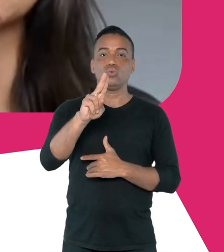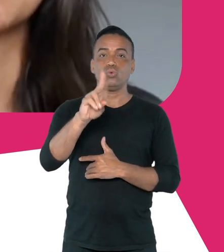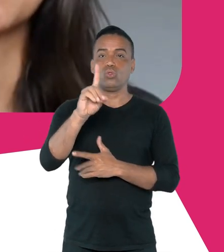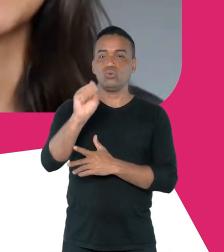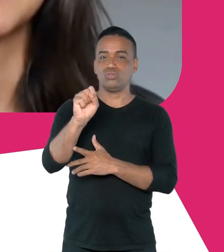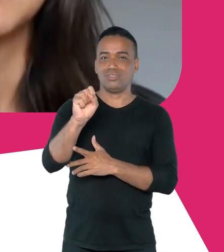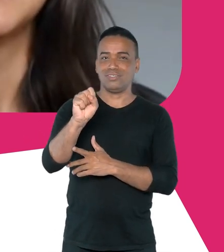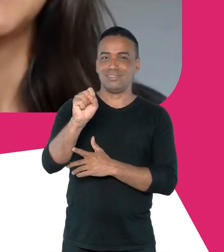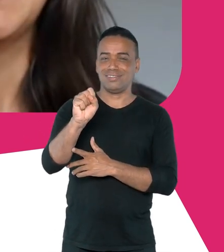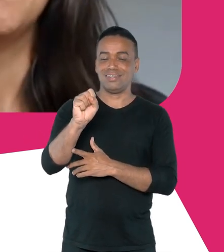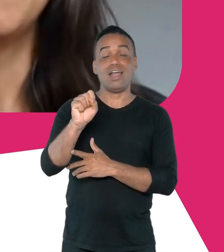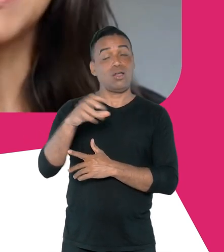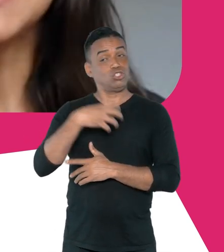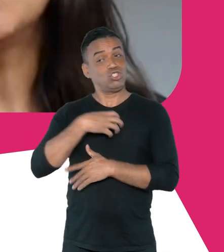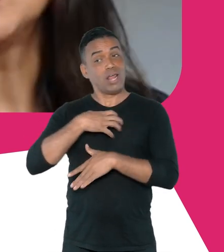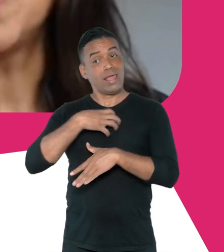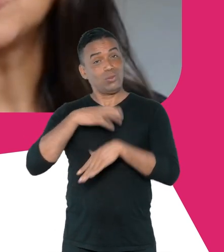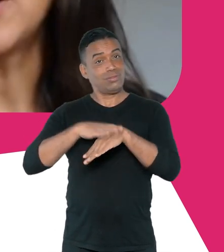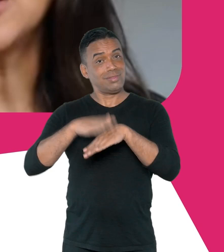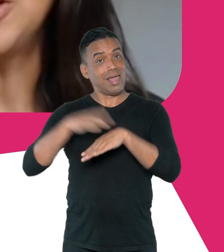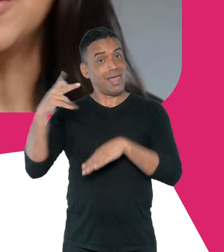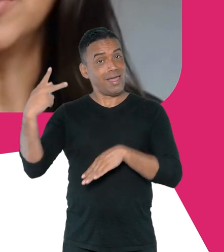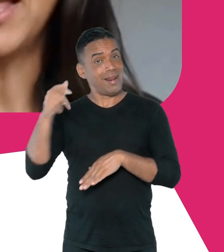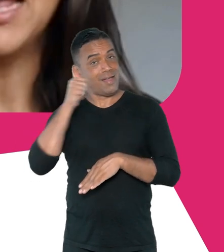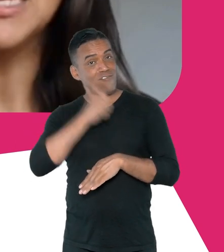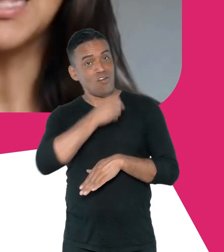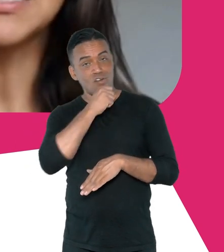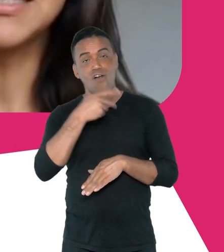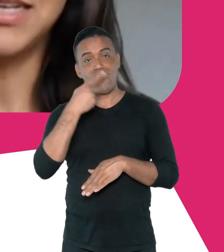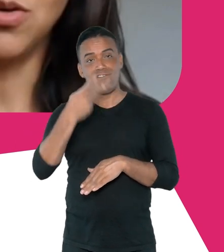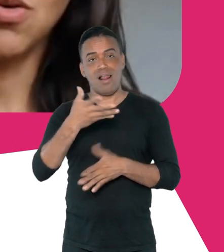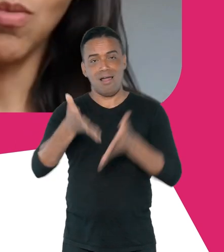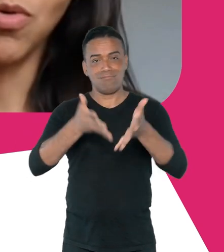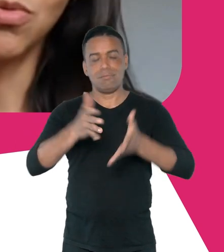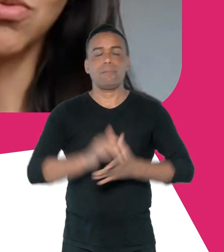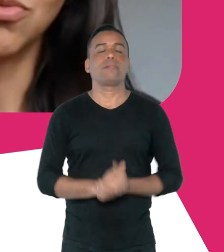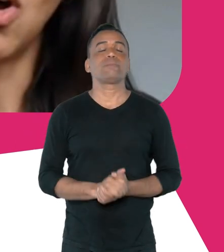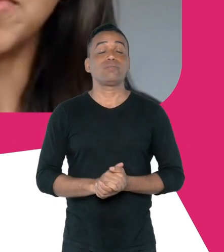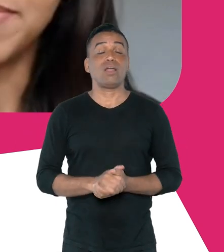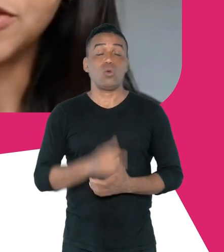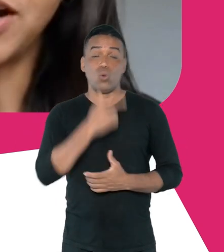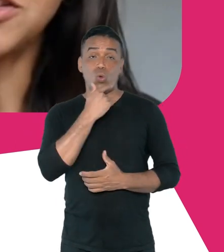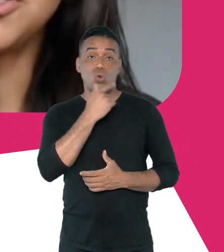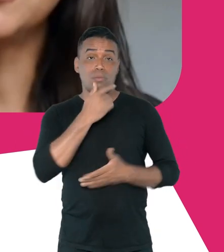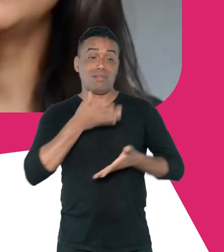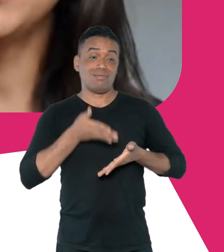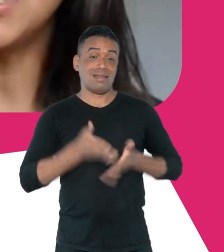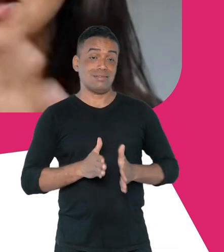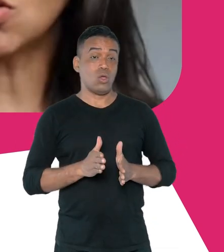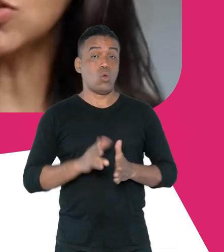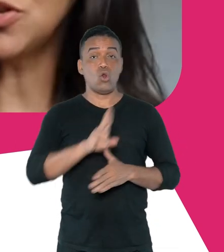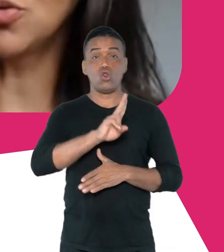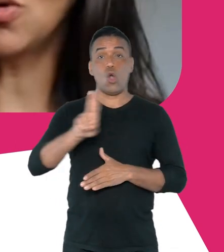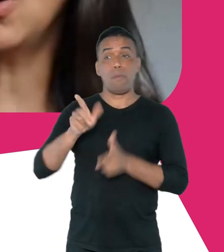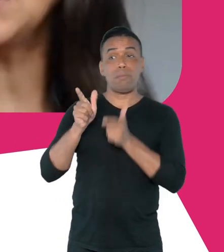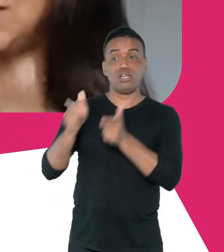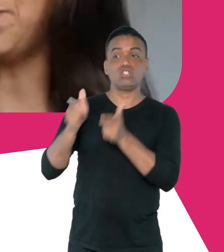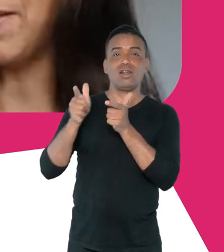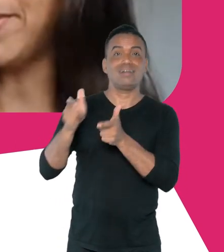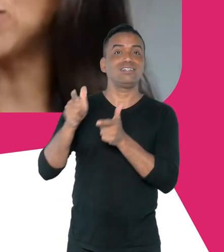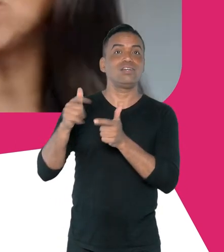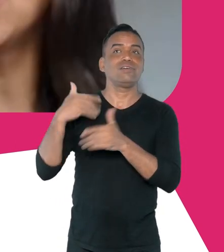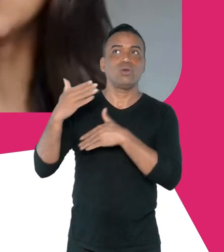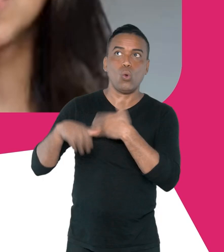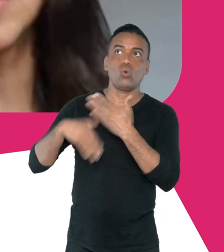falar. Mas é muito pejorativo, né? Ele nasceu como um nome pejorativo e ele continuou, ele